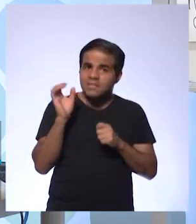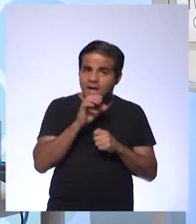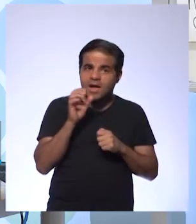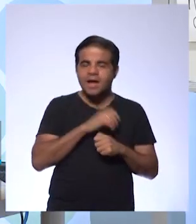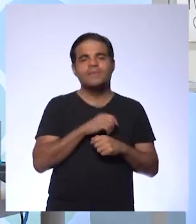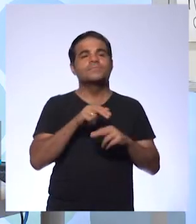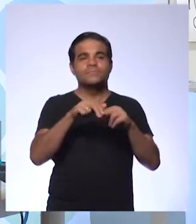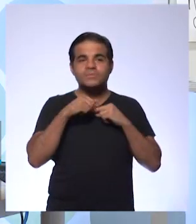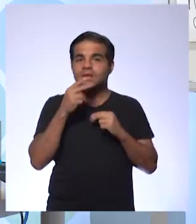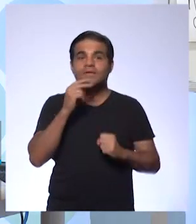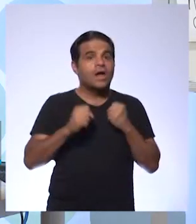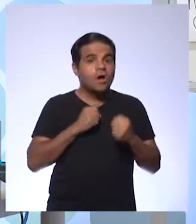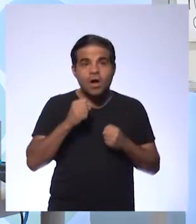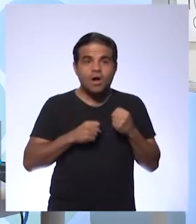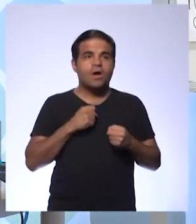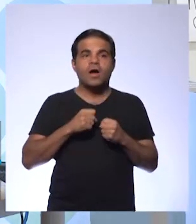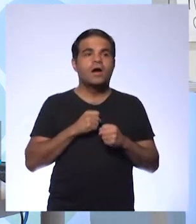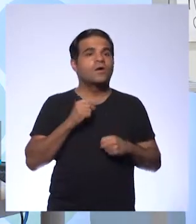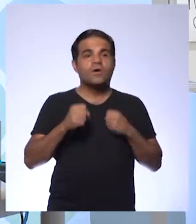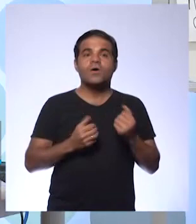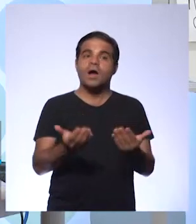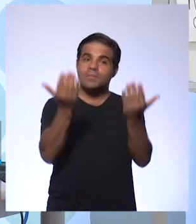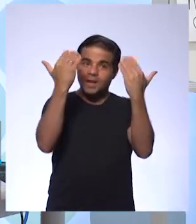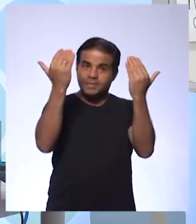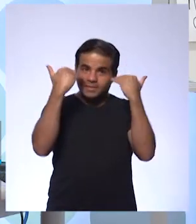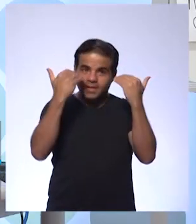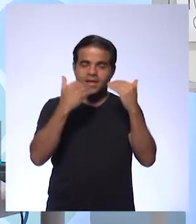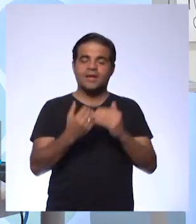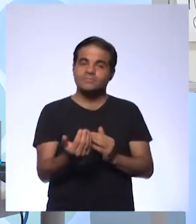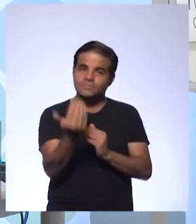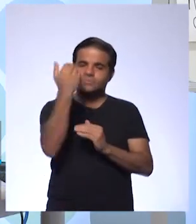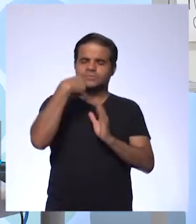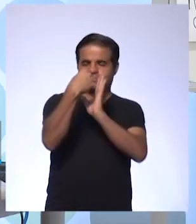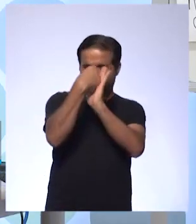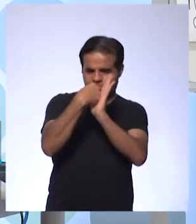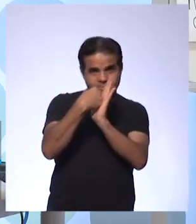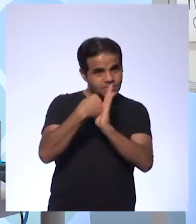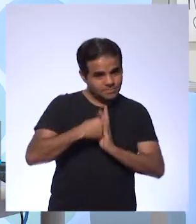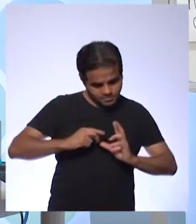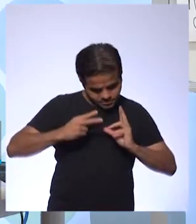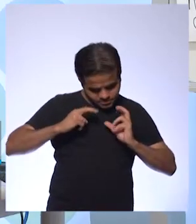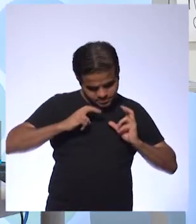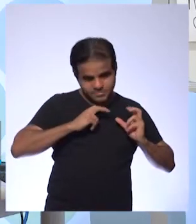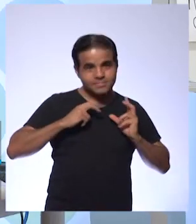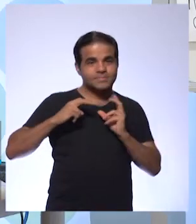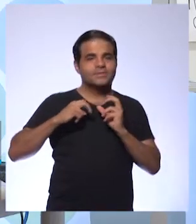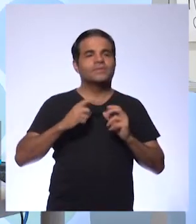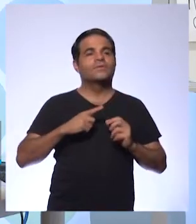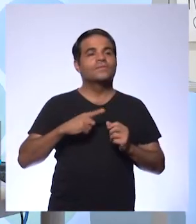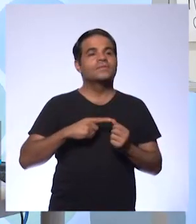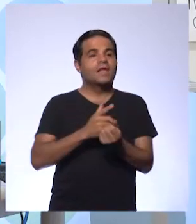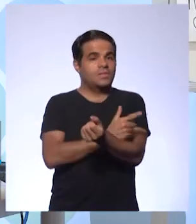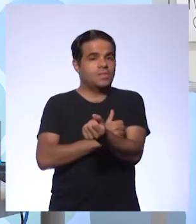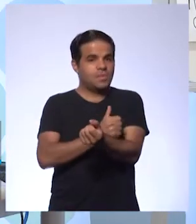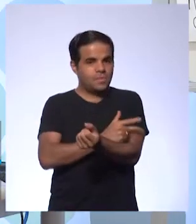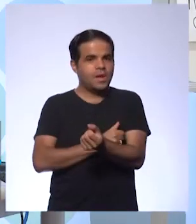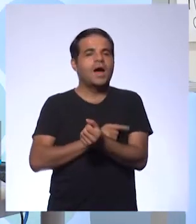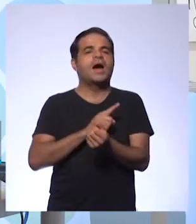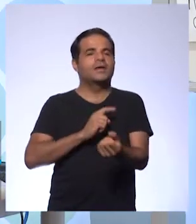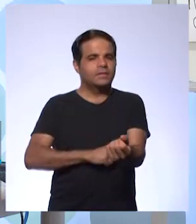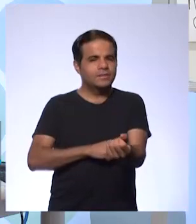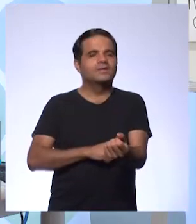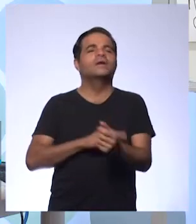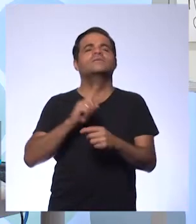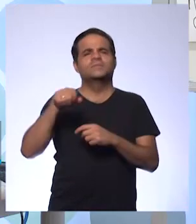isso que ela fala, corra para dentro de você. Eu tenho até isso tatuado aqui. Um dia eu conto para vocês,